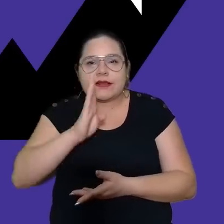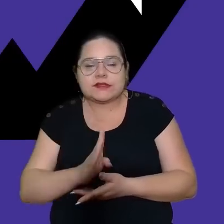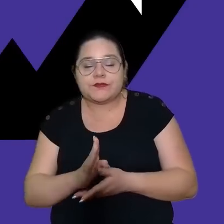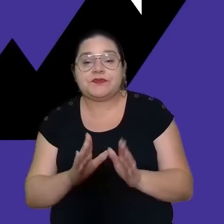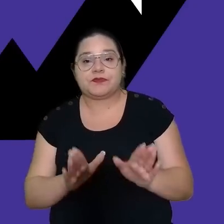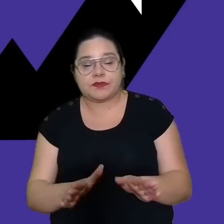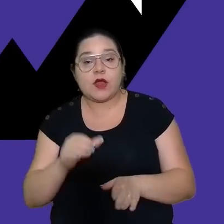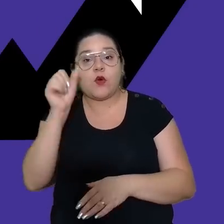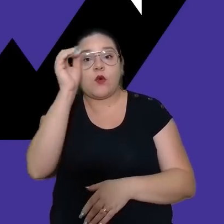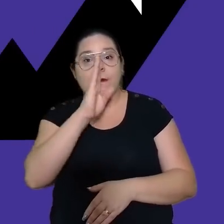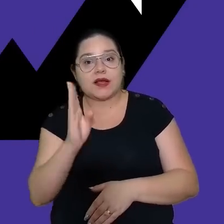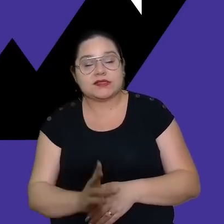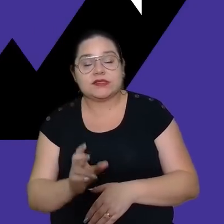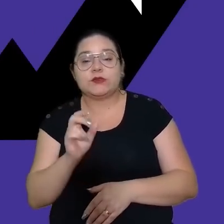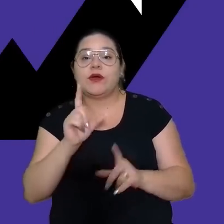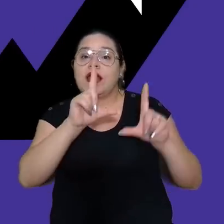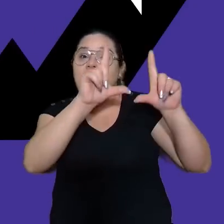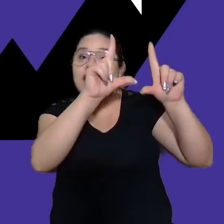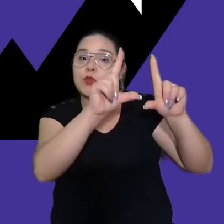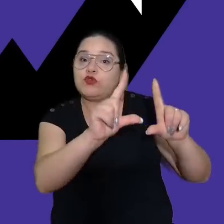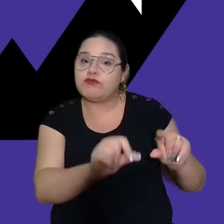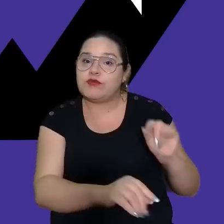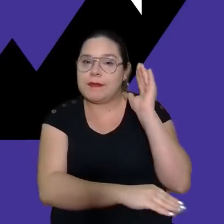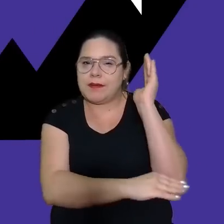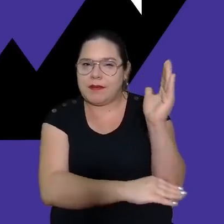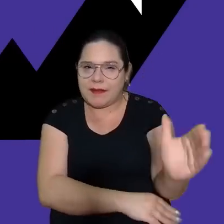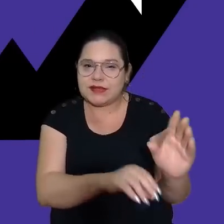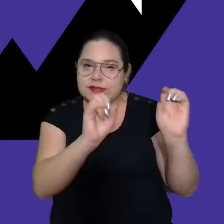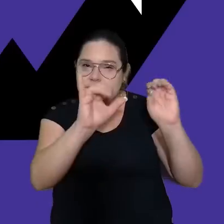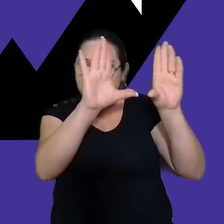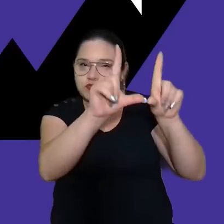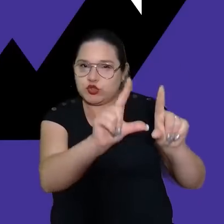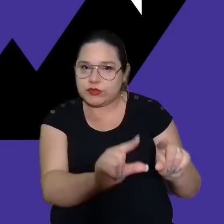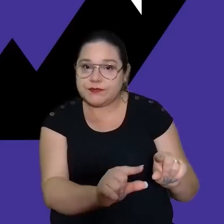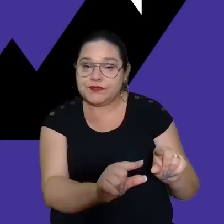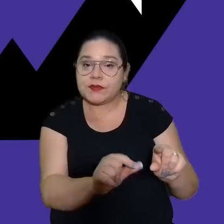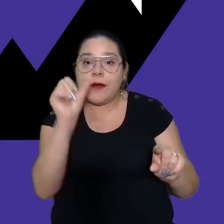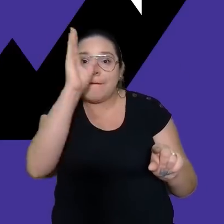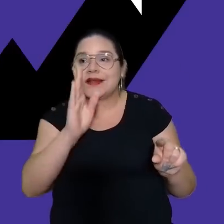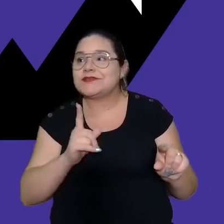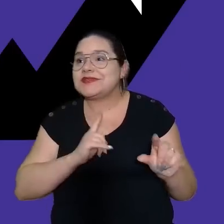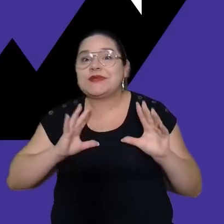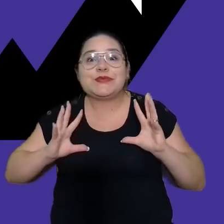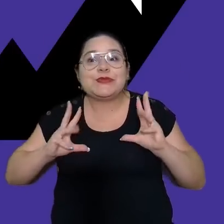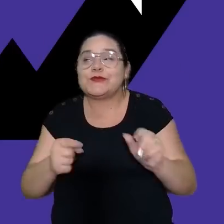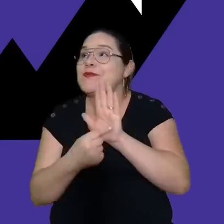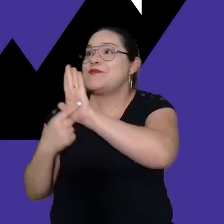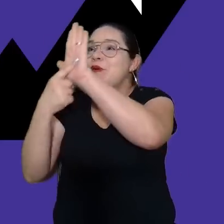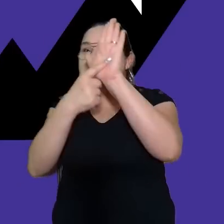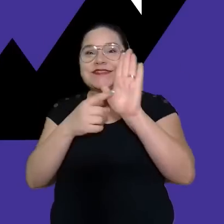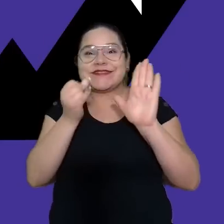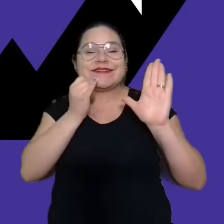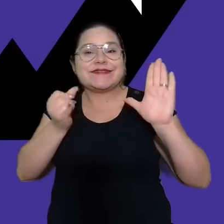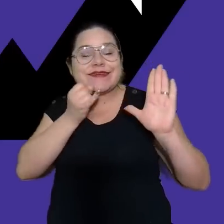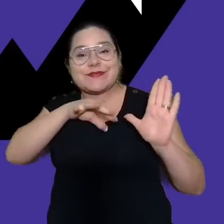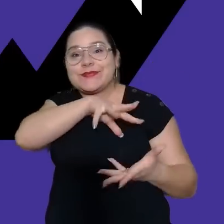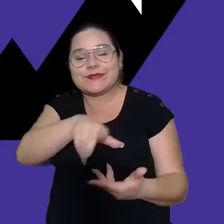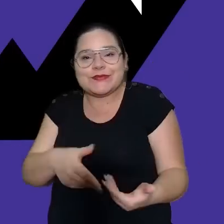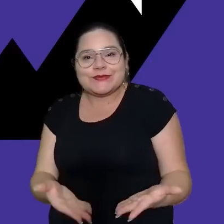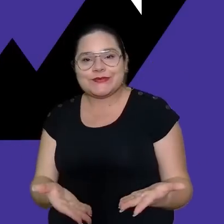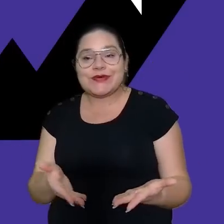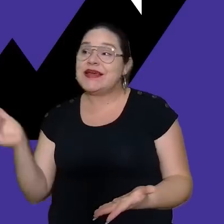se reduzir o desmatamento, certo? O Brasil tem de tudo para ser exemplo do mundo e para conseguir